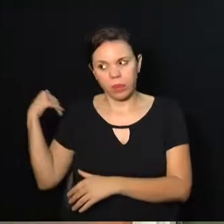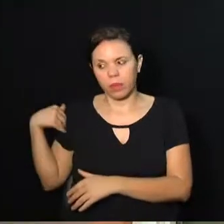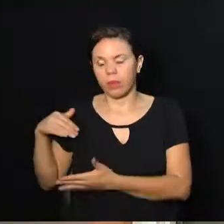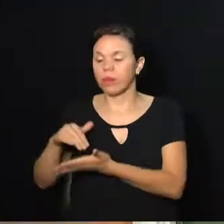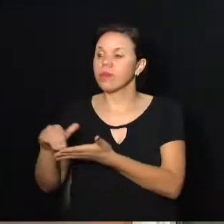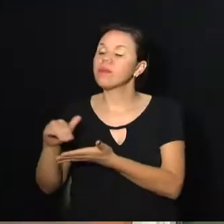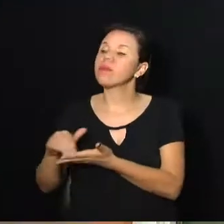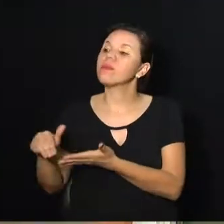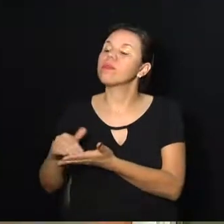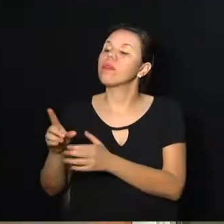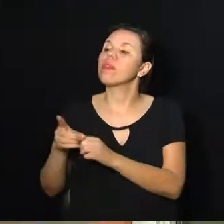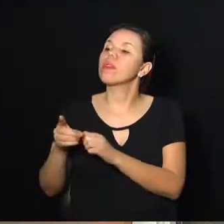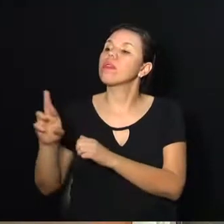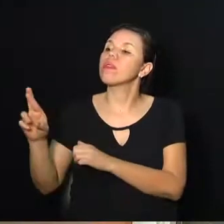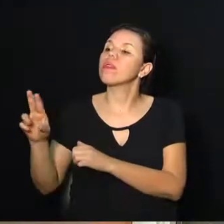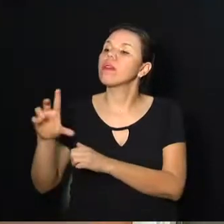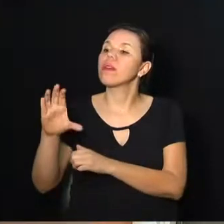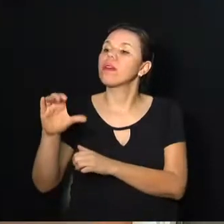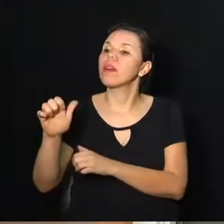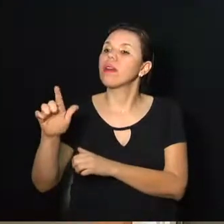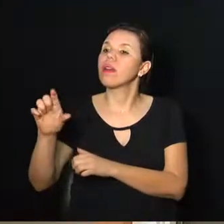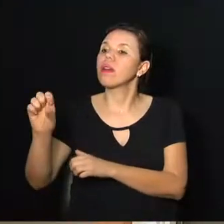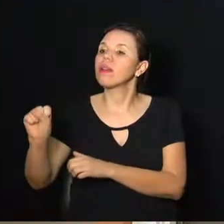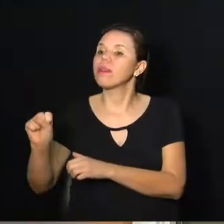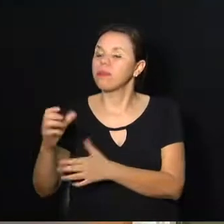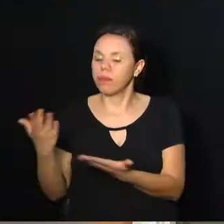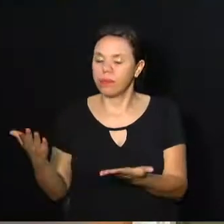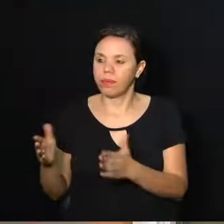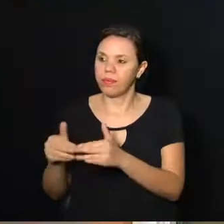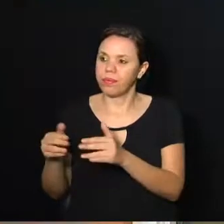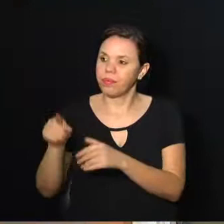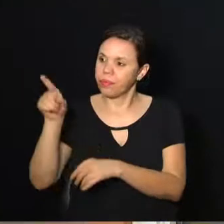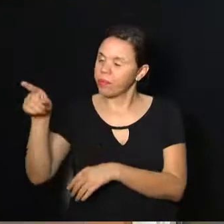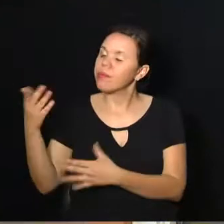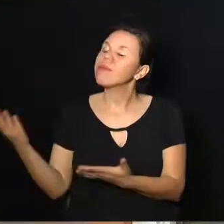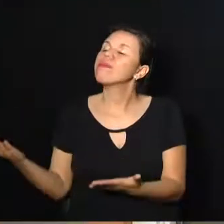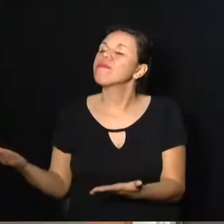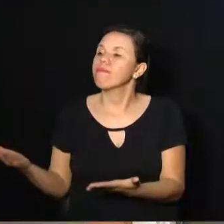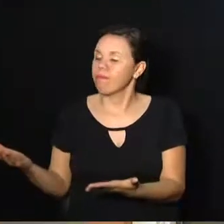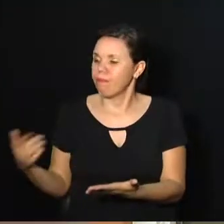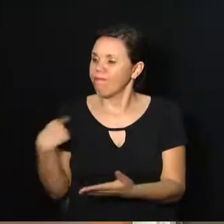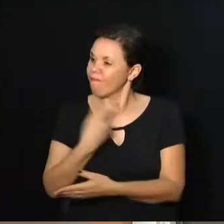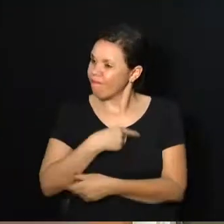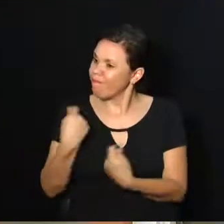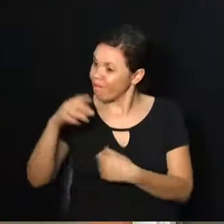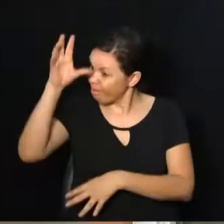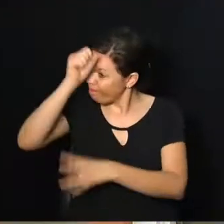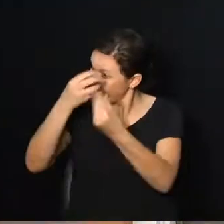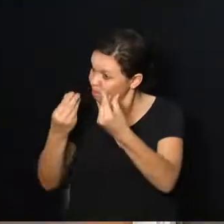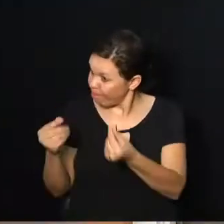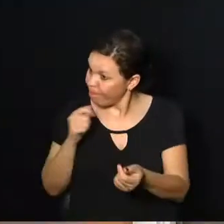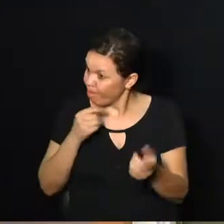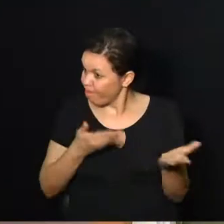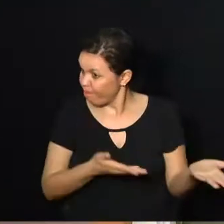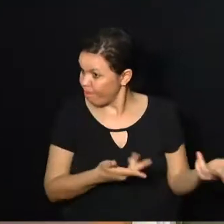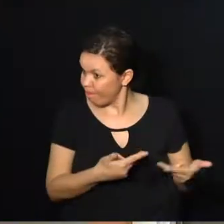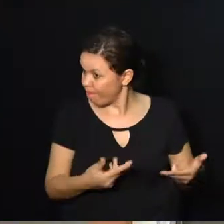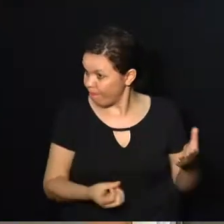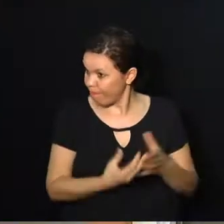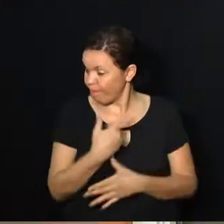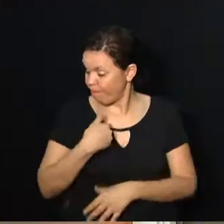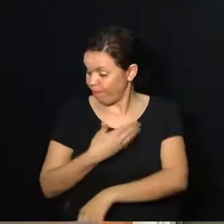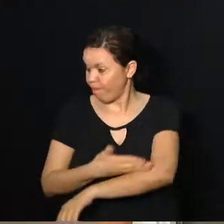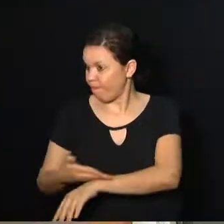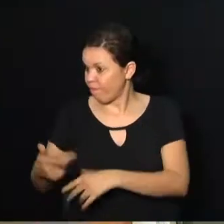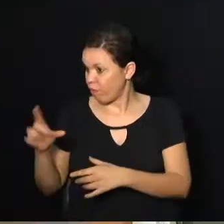secretário, era o Dr. Carlos Henrique Pinto, e eu solicitei para ele, falei, doutor, nós precisamos aprender muito ainda. Eu estou